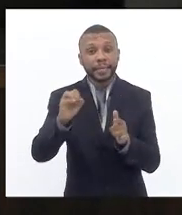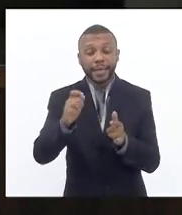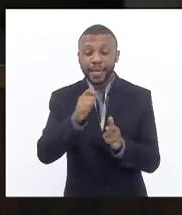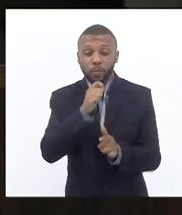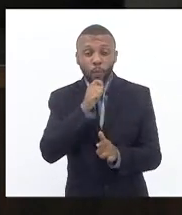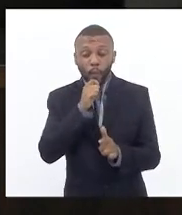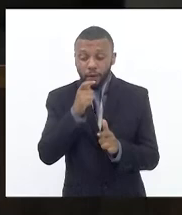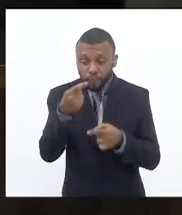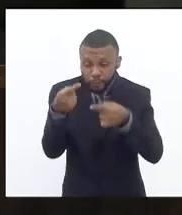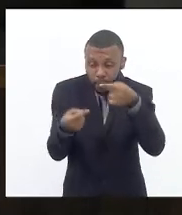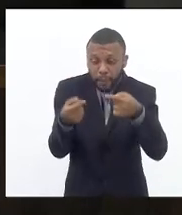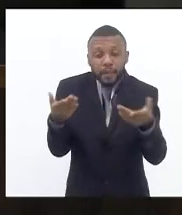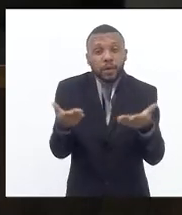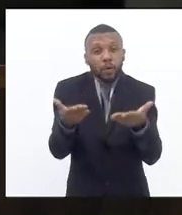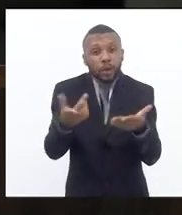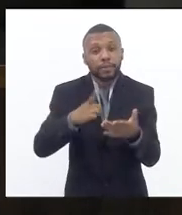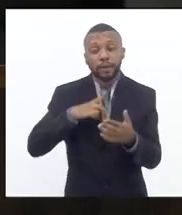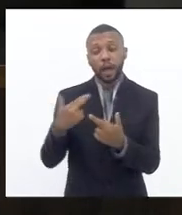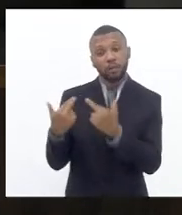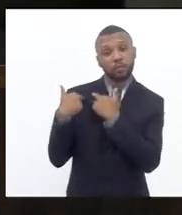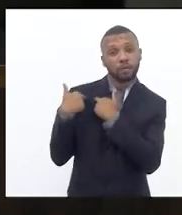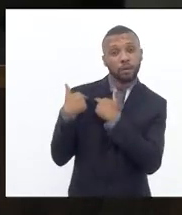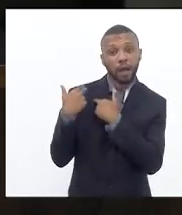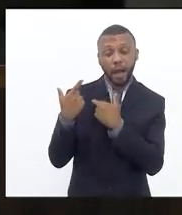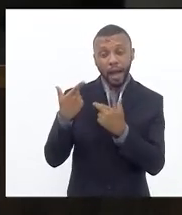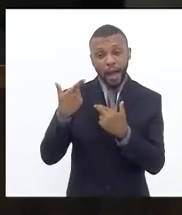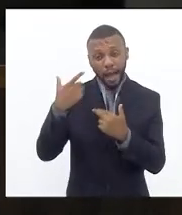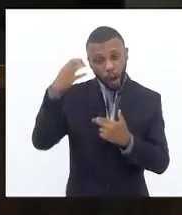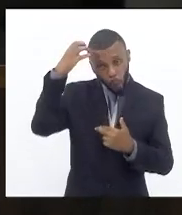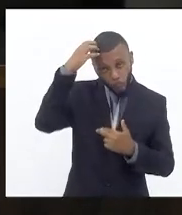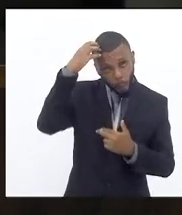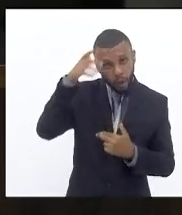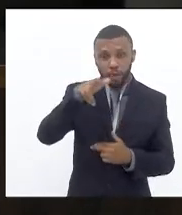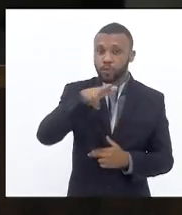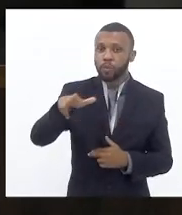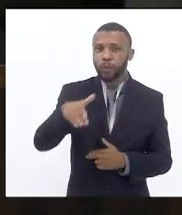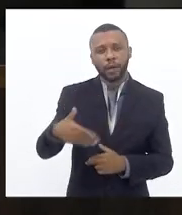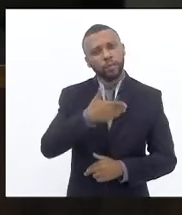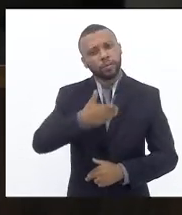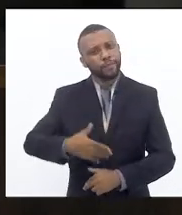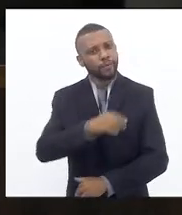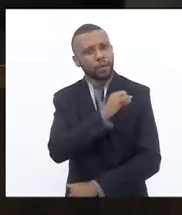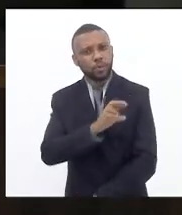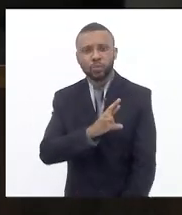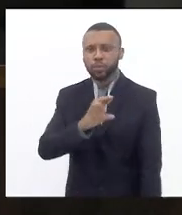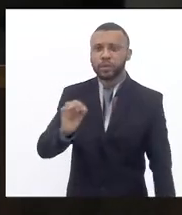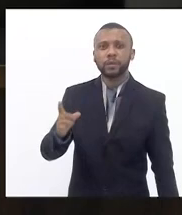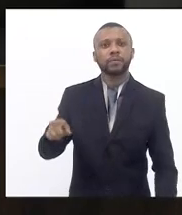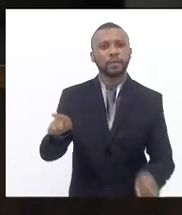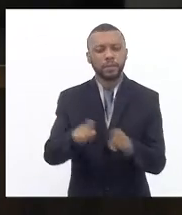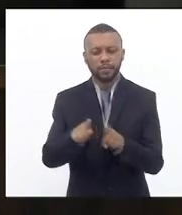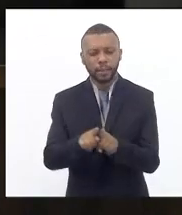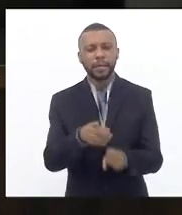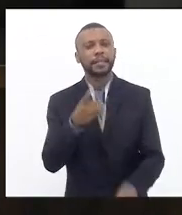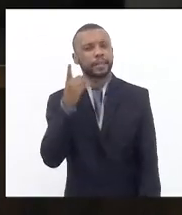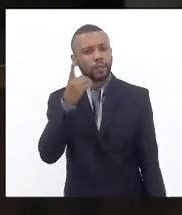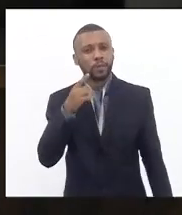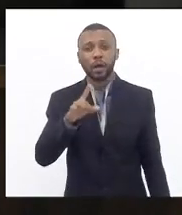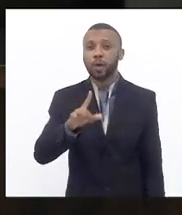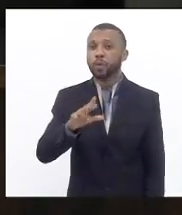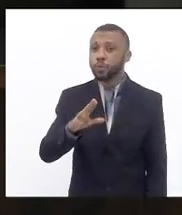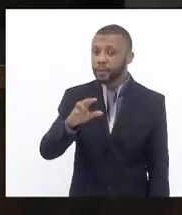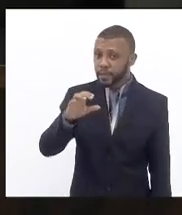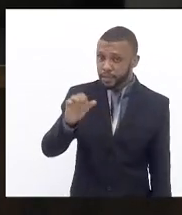com responsabilidade que essa culpa não é do governo estadual e inclusive deputada Lucinha fala para o